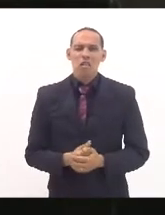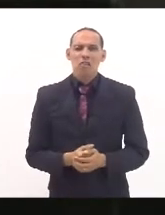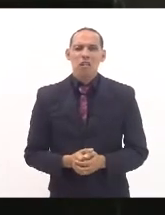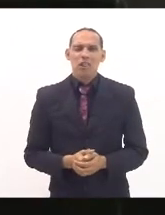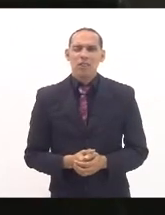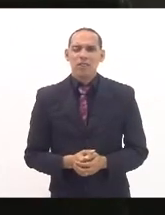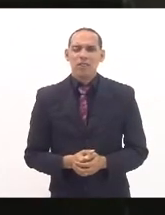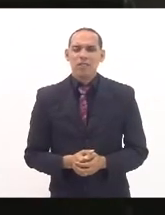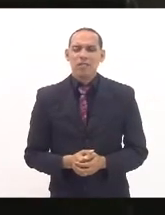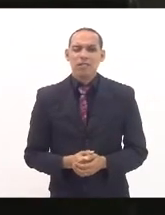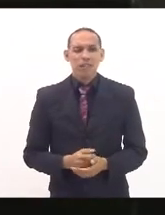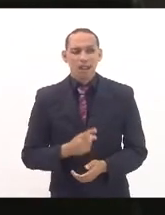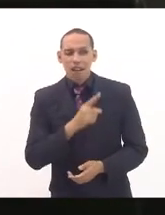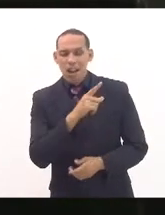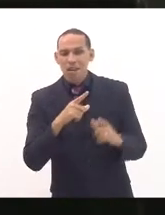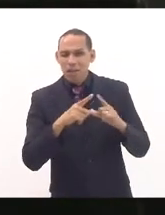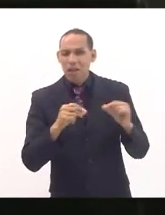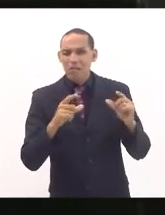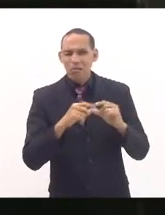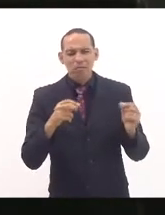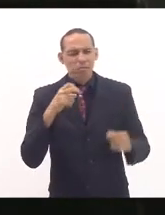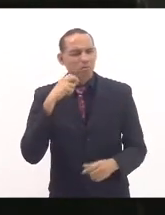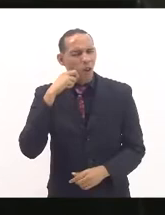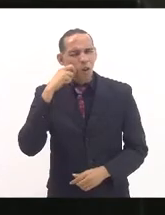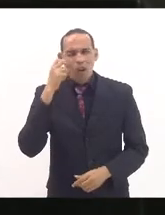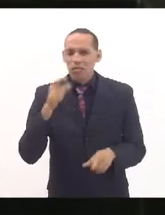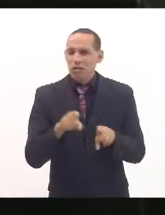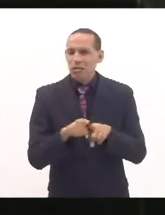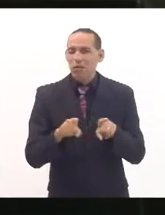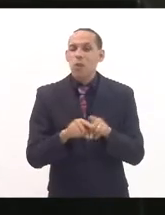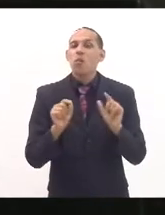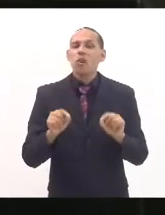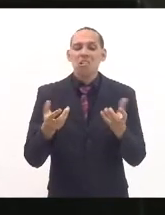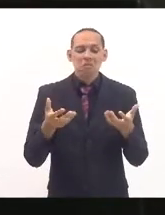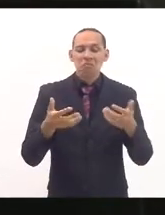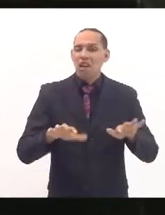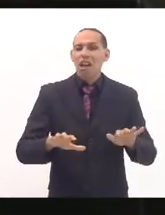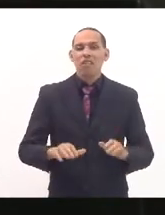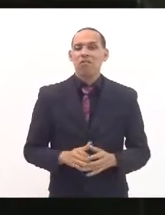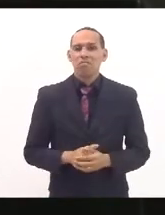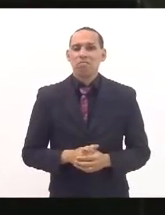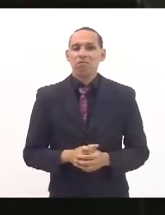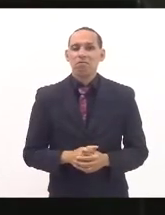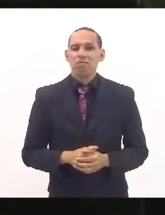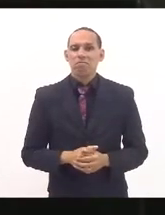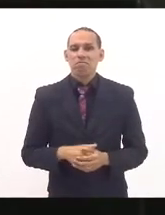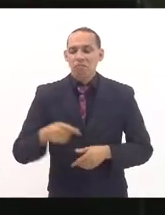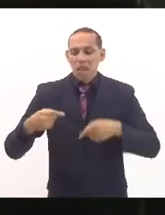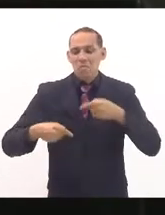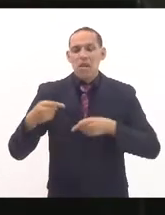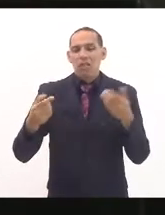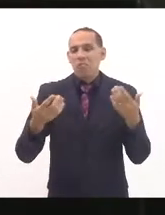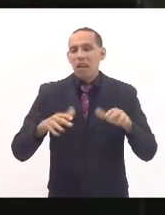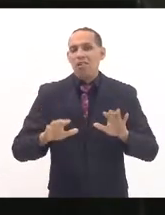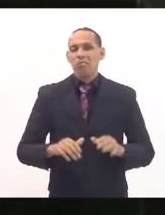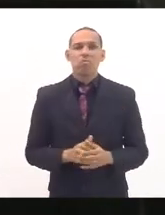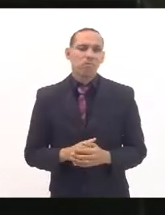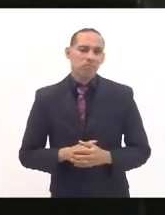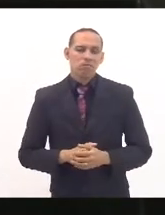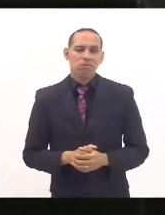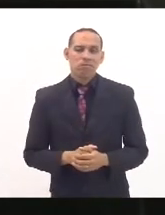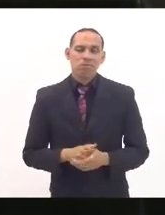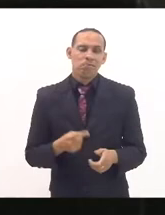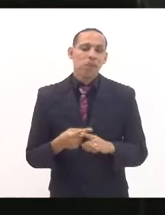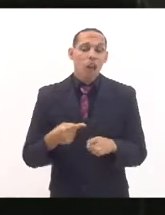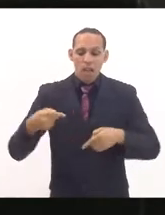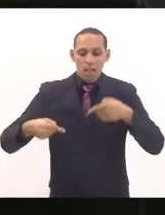que está lá em Brasília não querem, né, esse tipo de debate. Porque